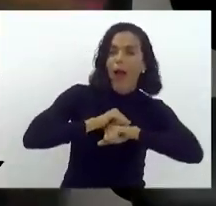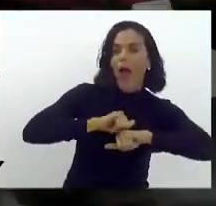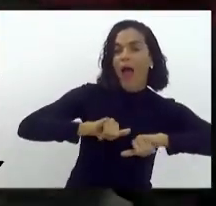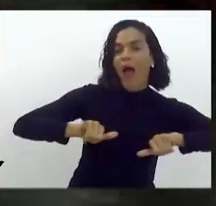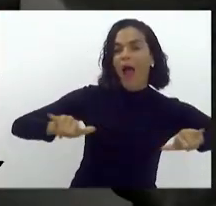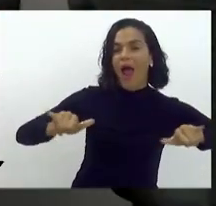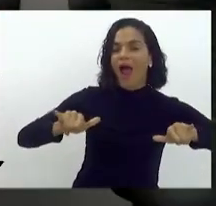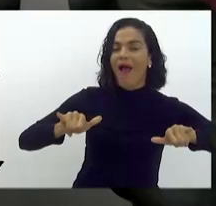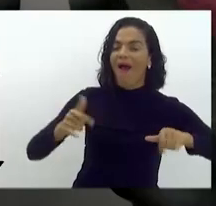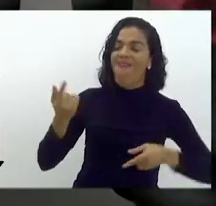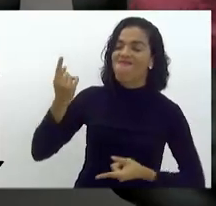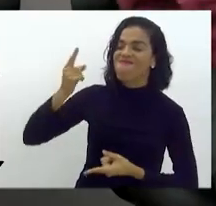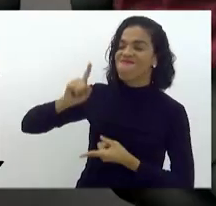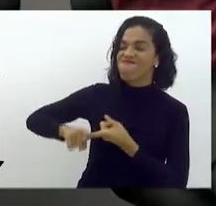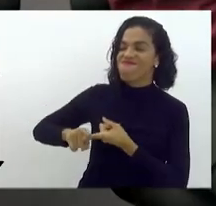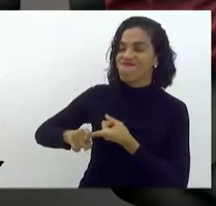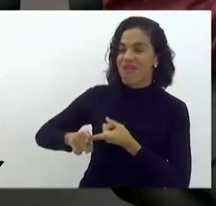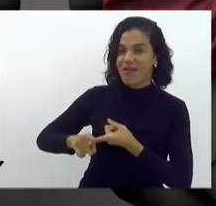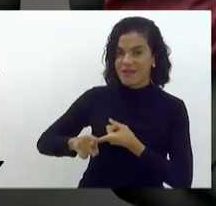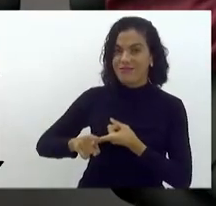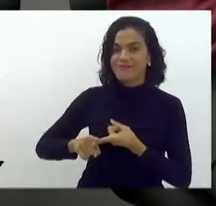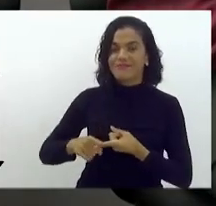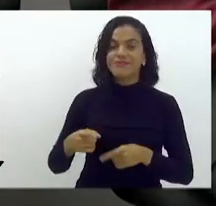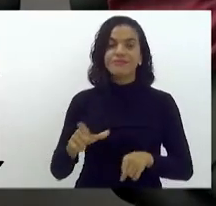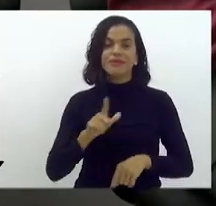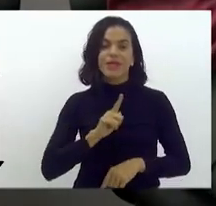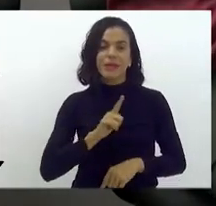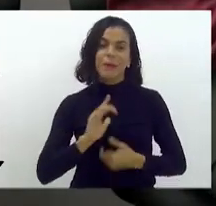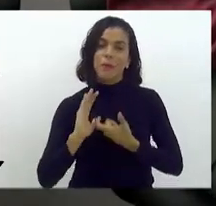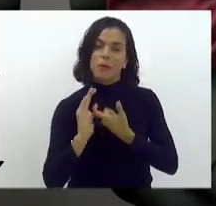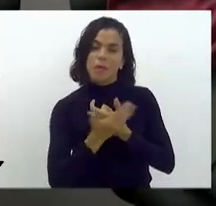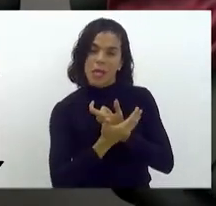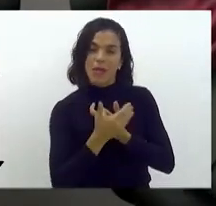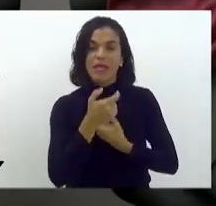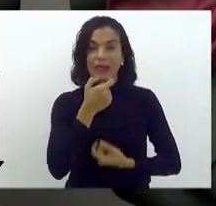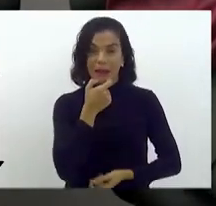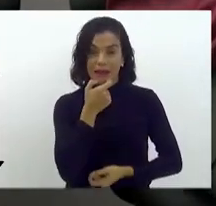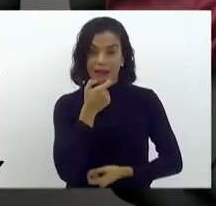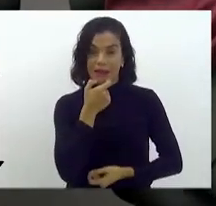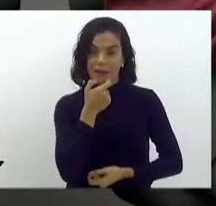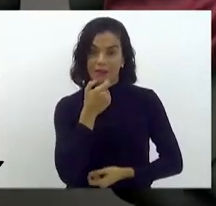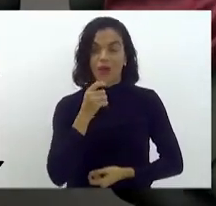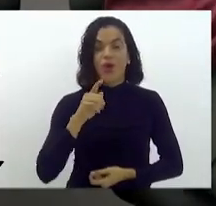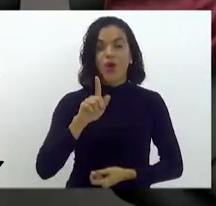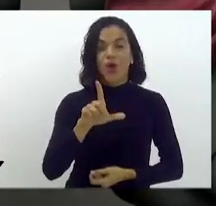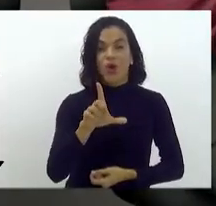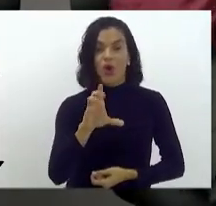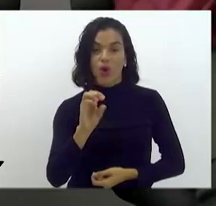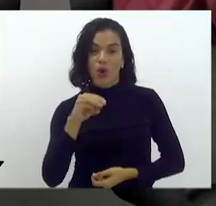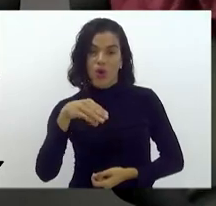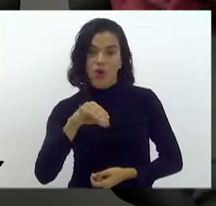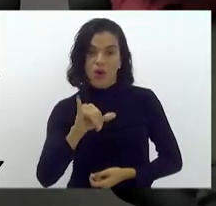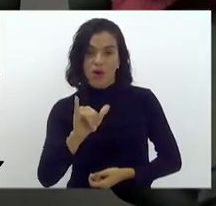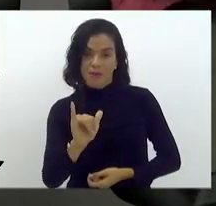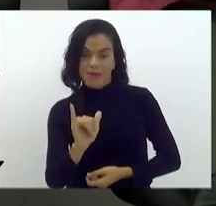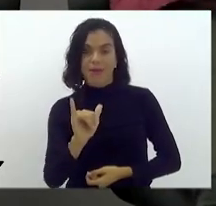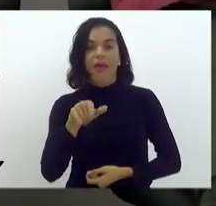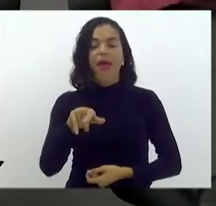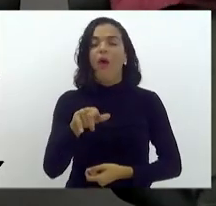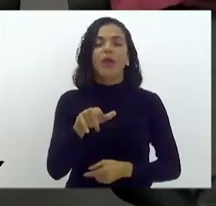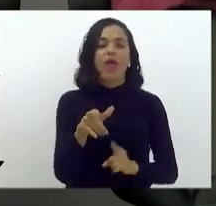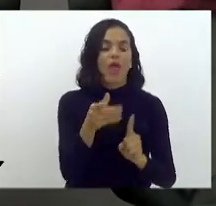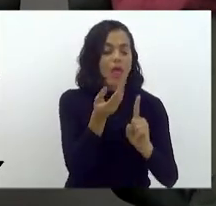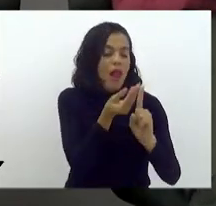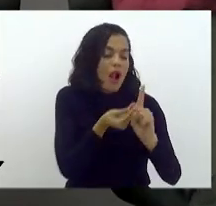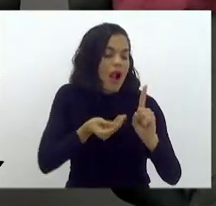algum benefício ao termos o termo em inglês o grooming né seriam aliciamento